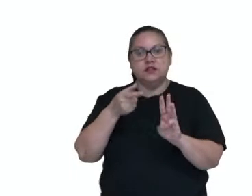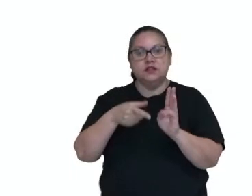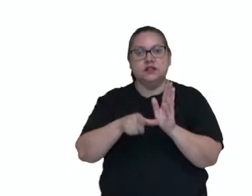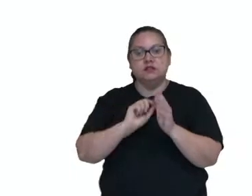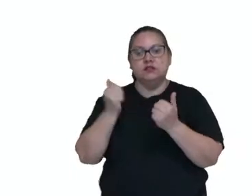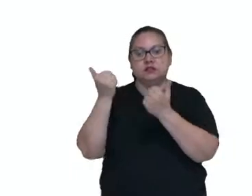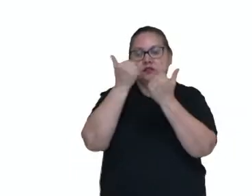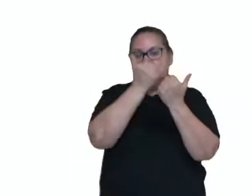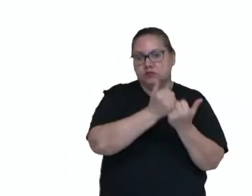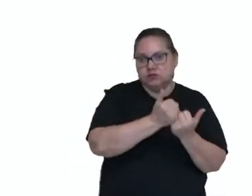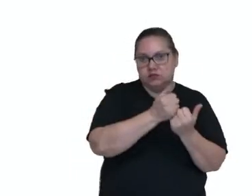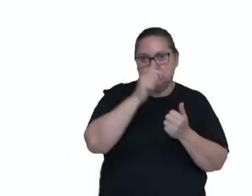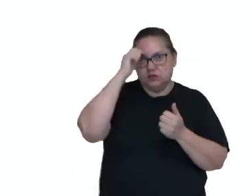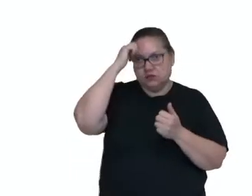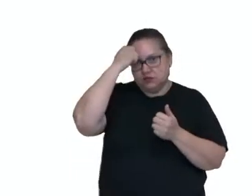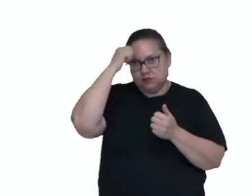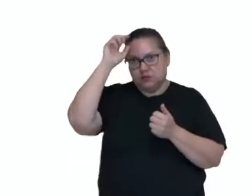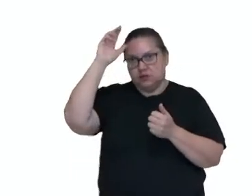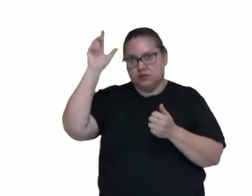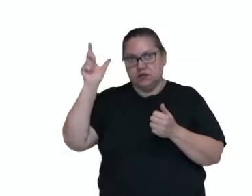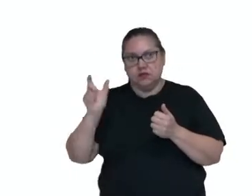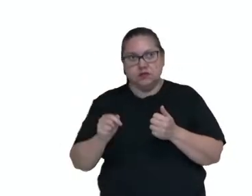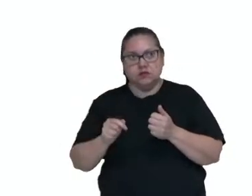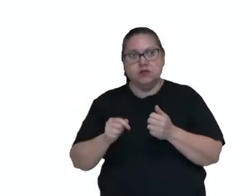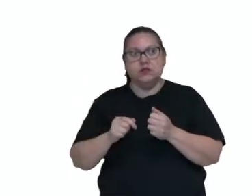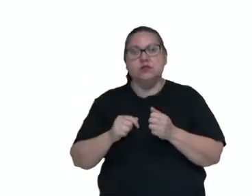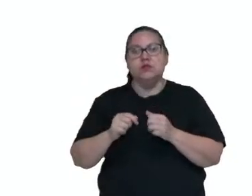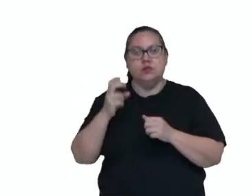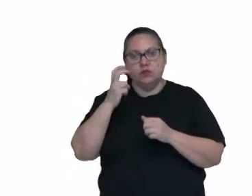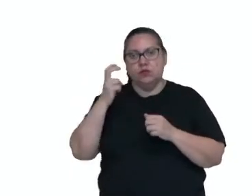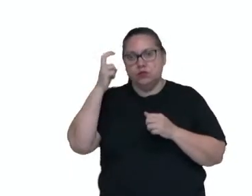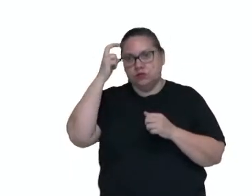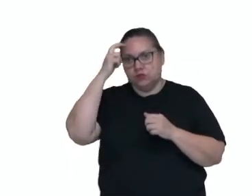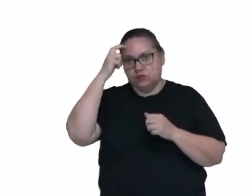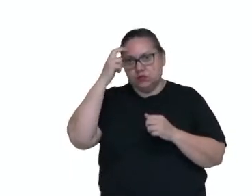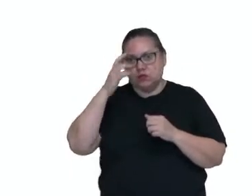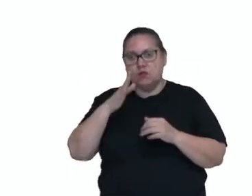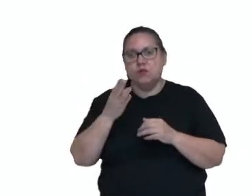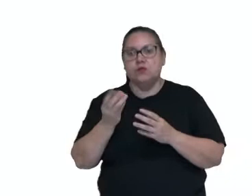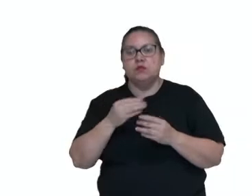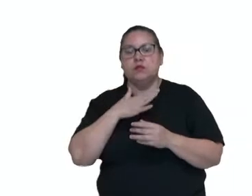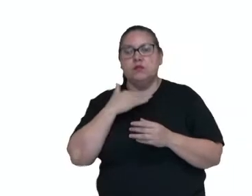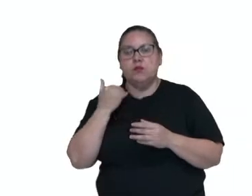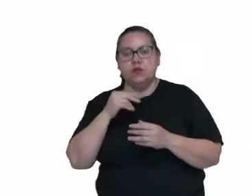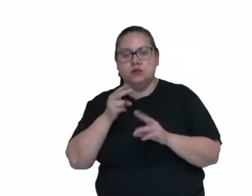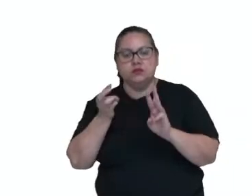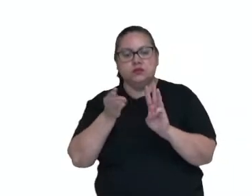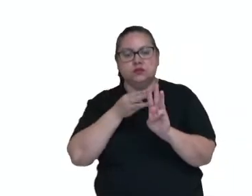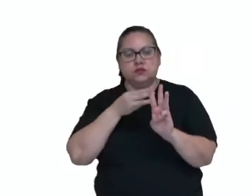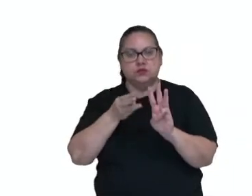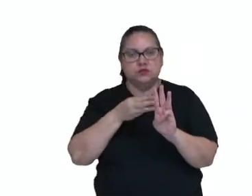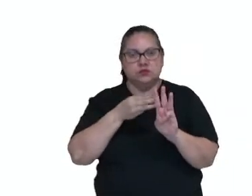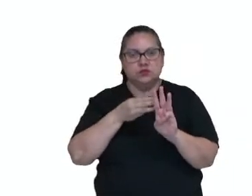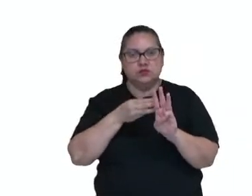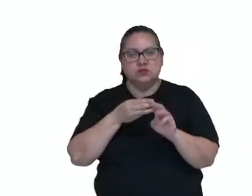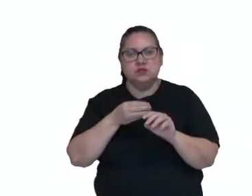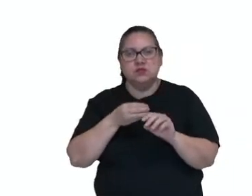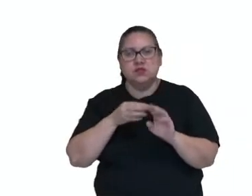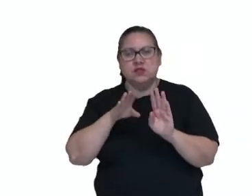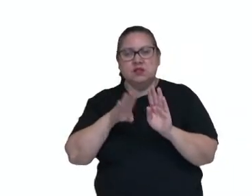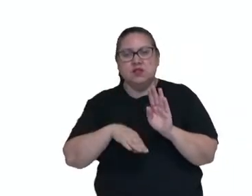substituída pela mão de obra africana. Questões culturais, a alta mortalidade da população indígena, imagine uma imunidade